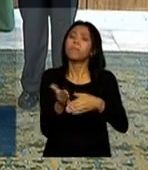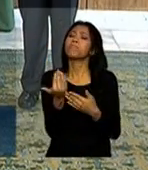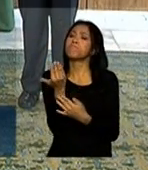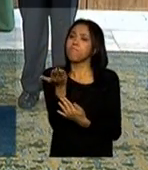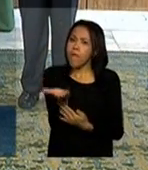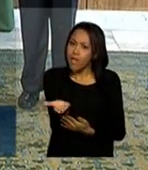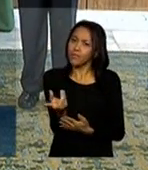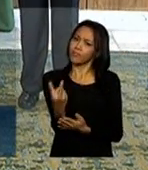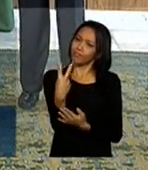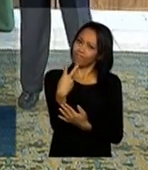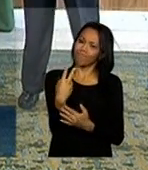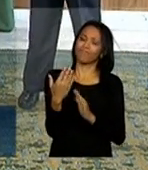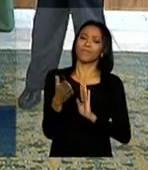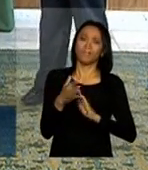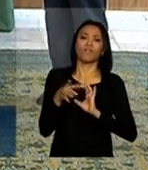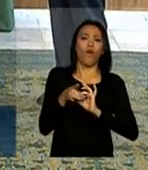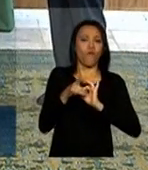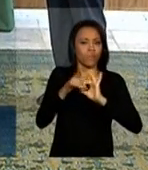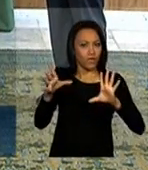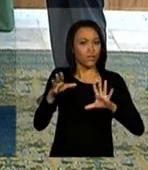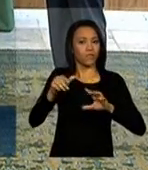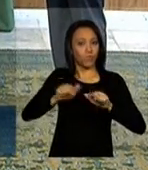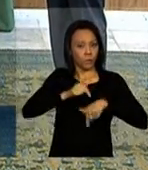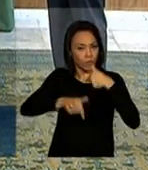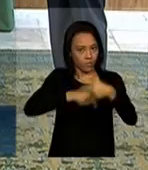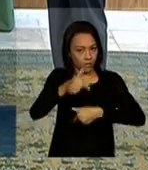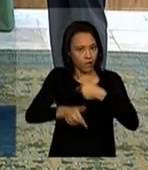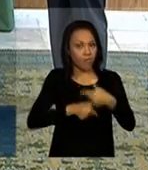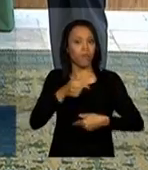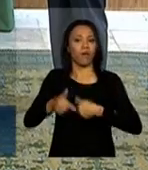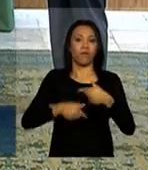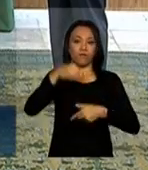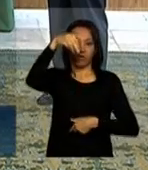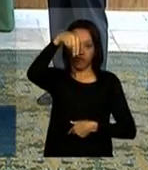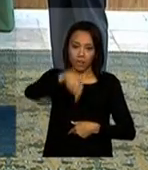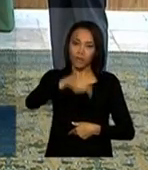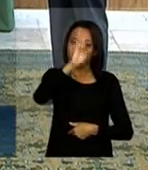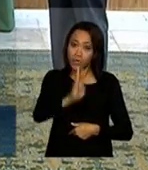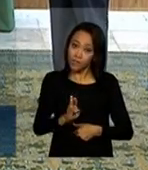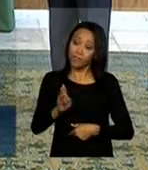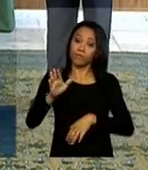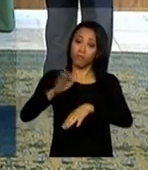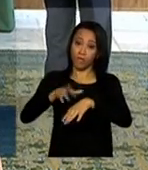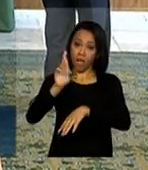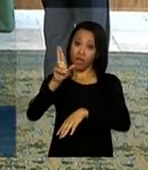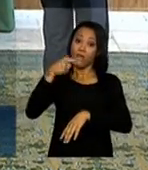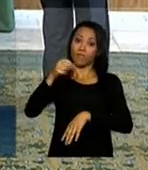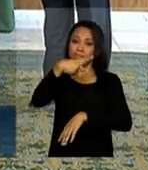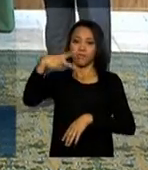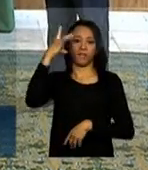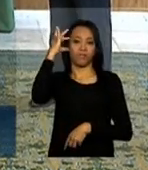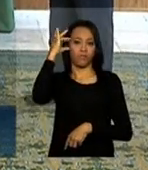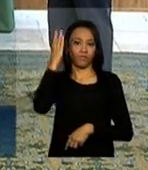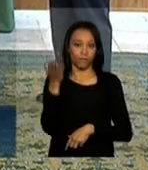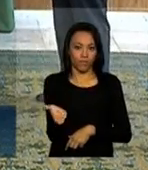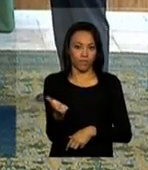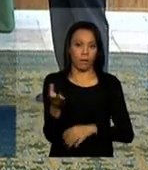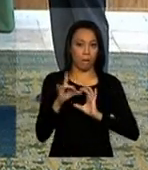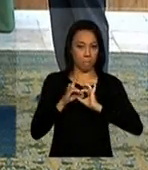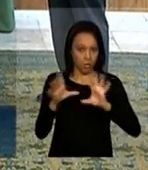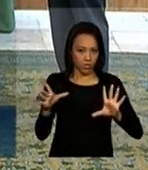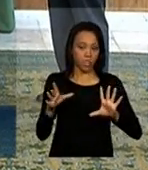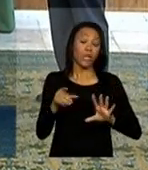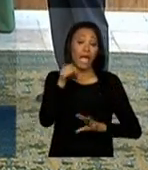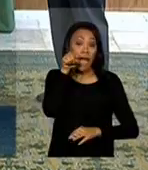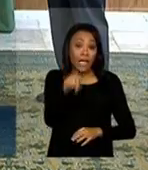seja reconhecido oficialmente pela presidenta Dilma Rousseff. Esses